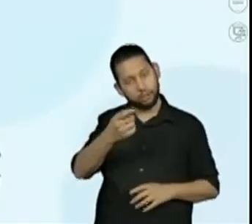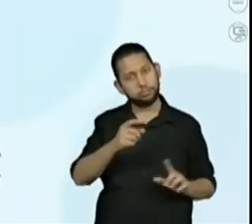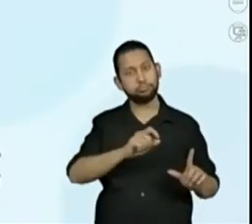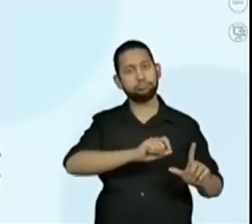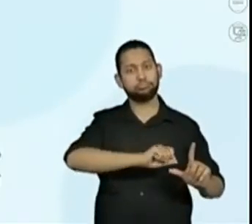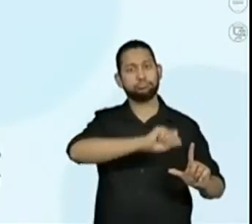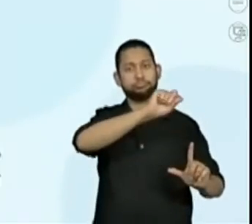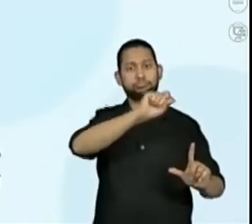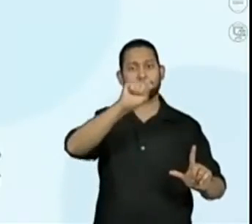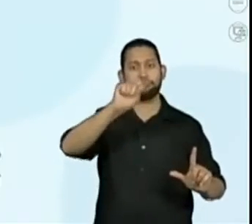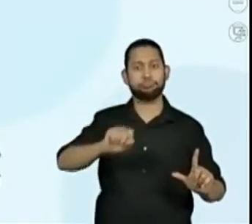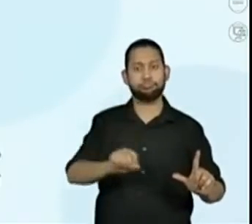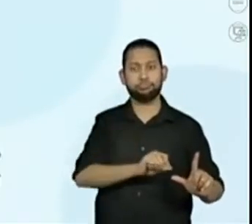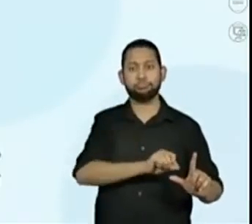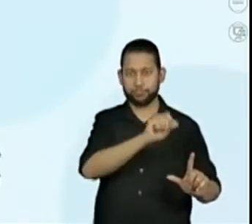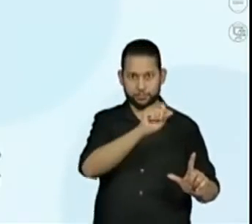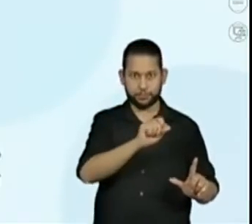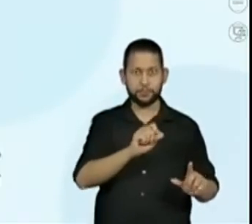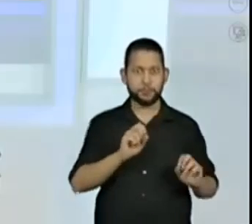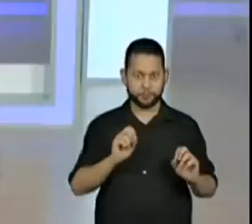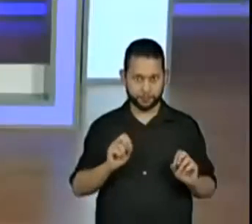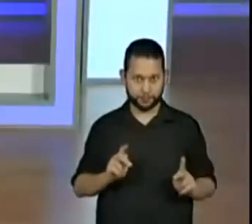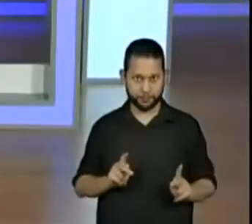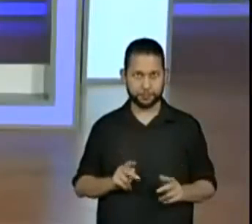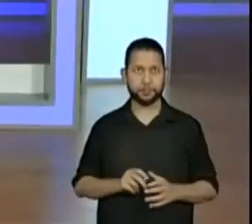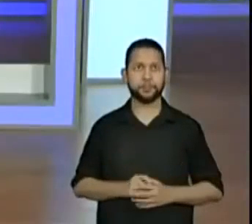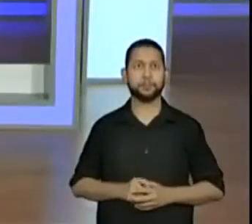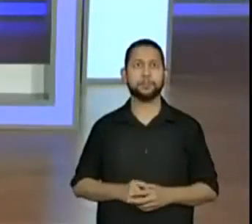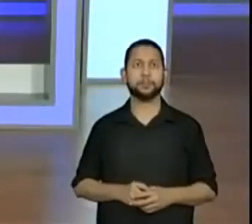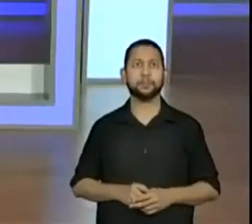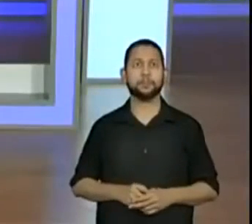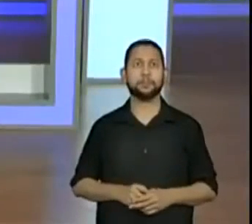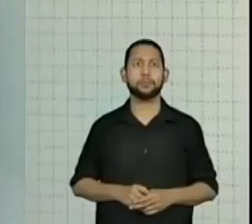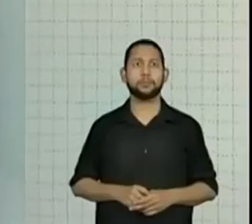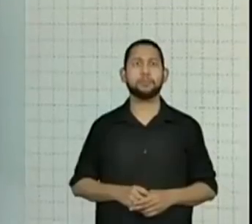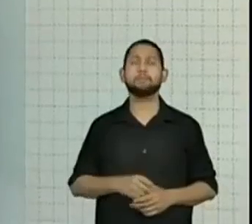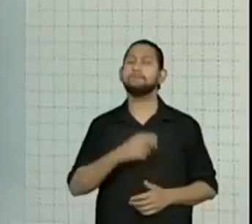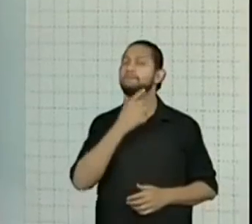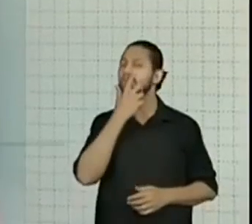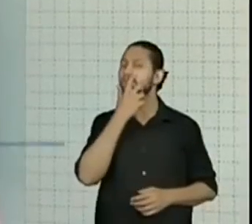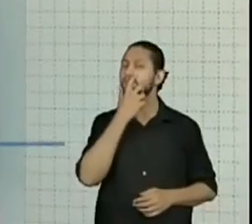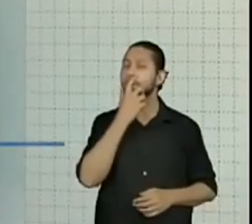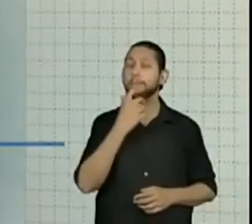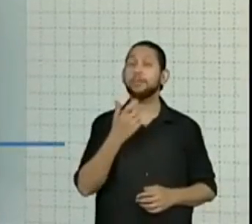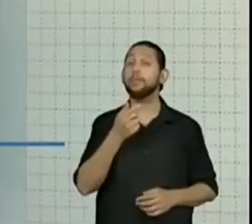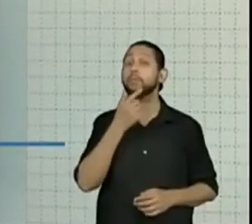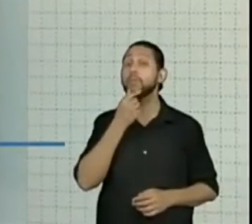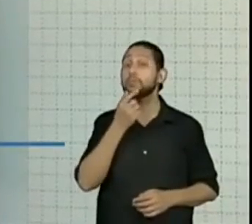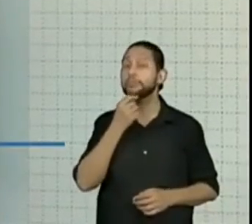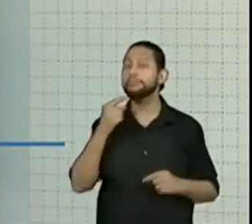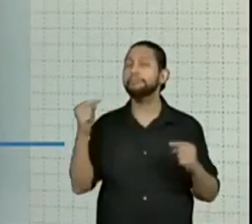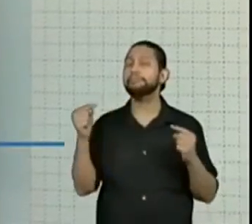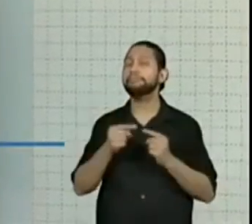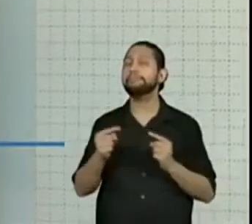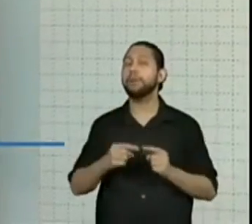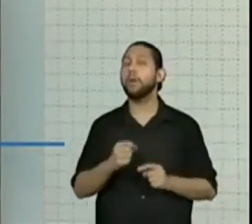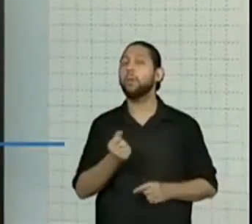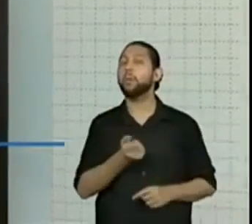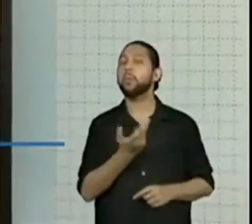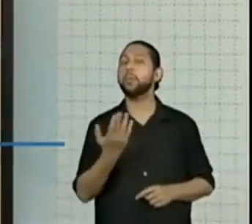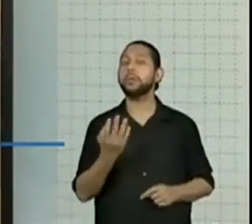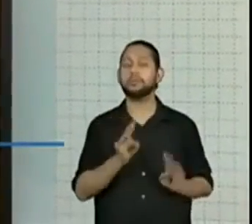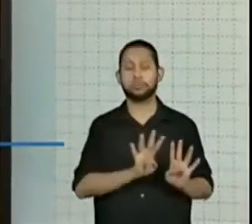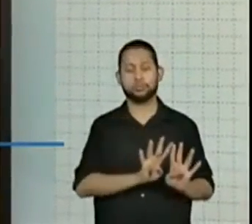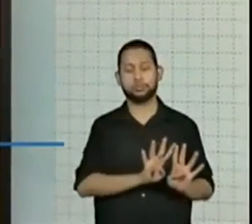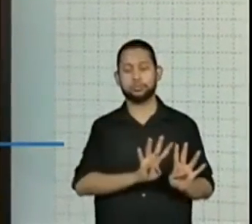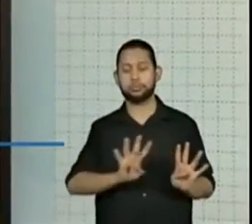aí a horta Quantos metros de cerca o Senor Sr José tem